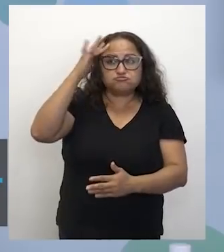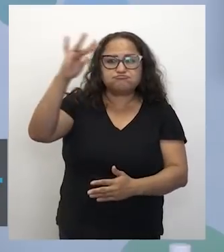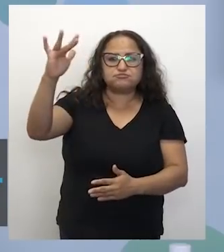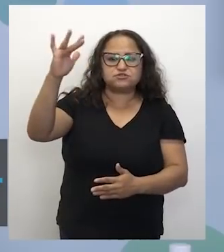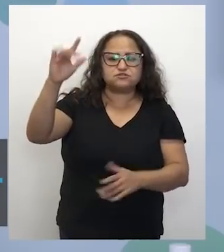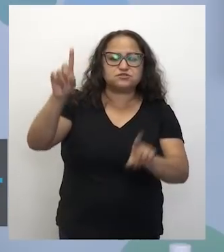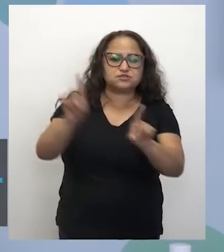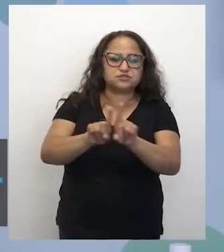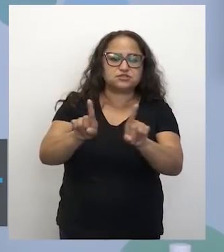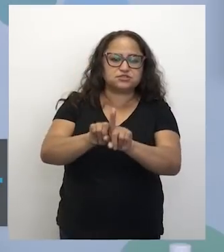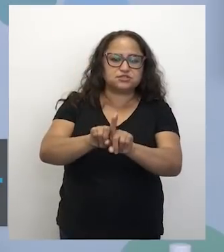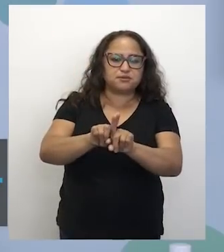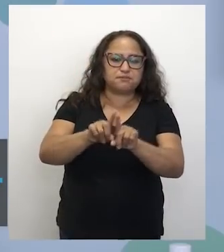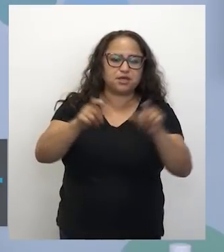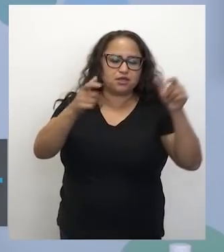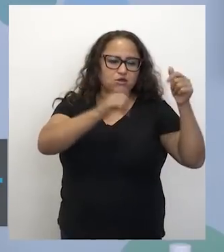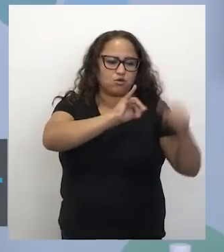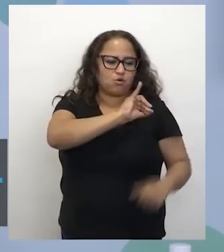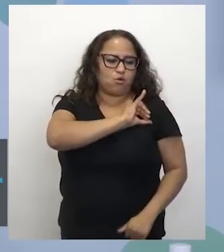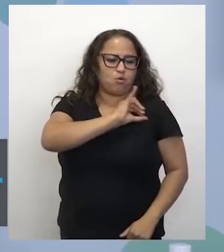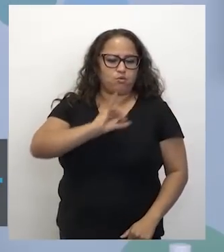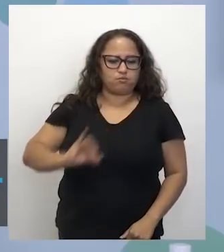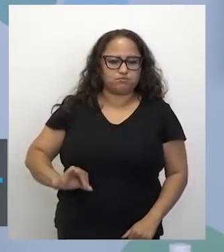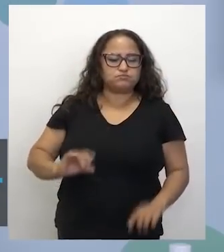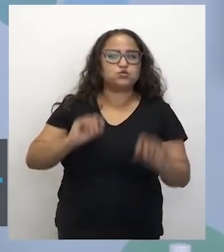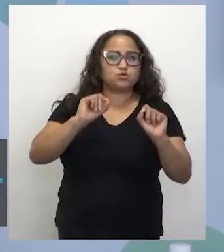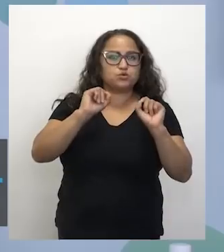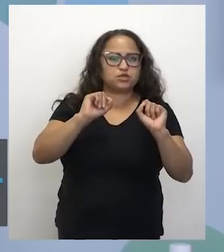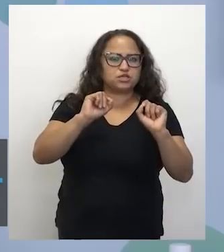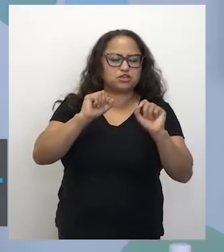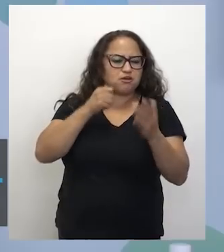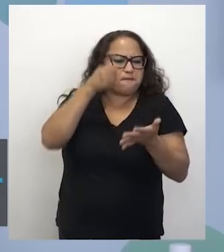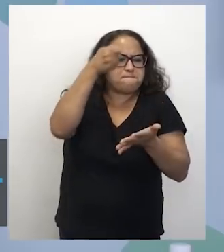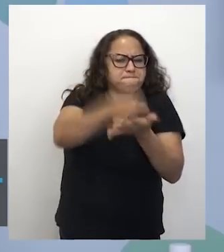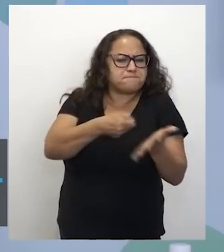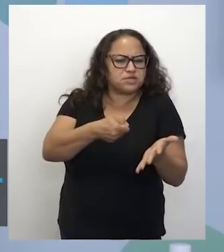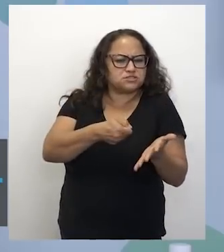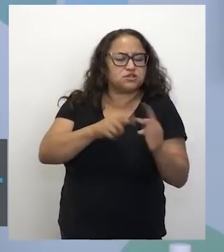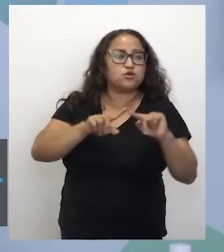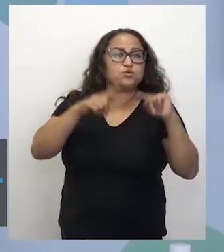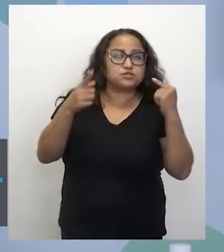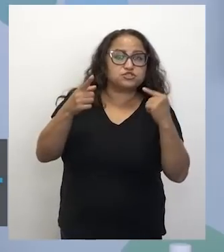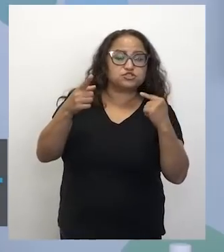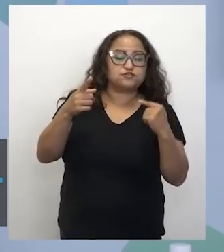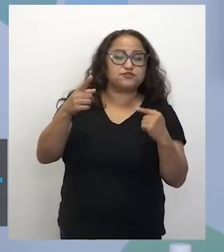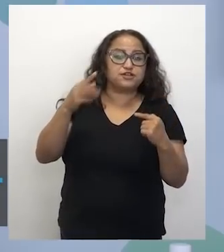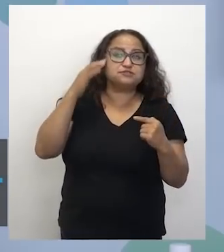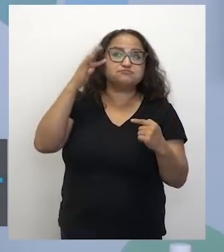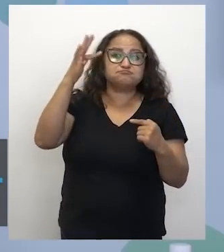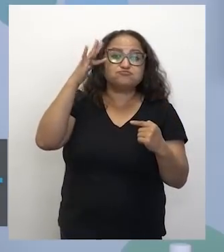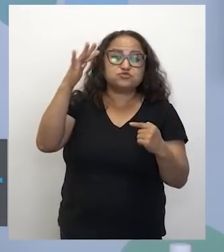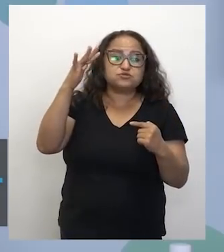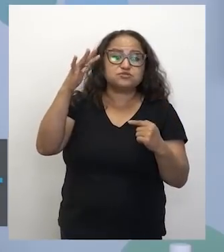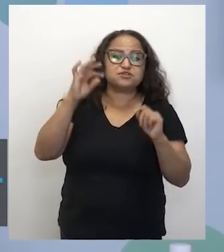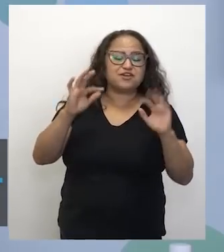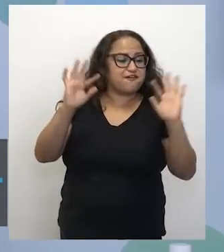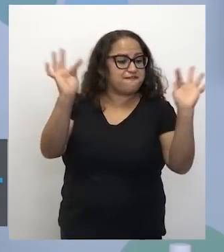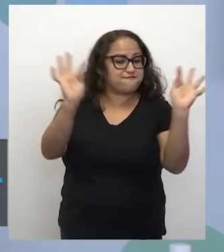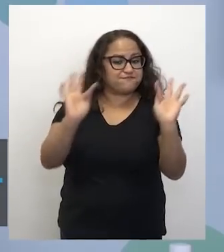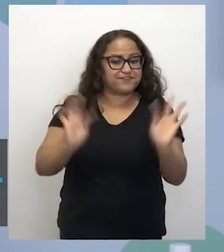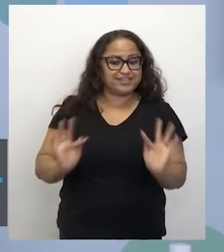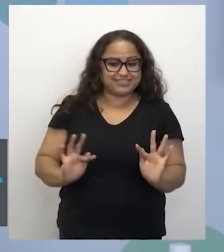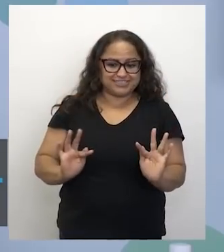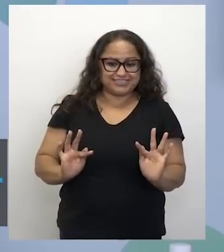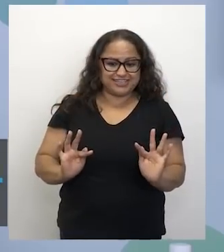sobre o imperativo categórico, né? Mas quando a gente fala na ética aristotélica, tem a ver com a questão da felicidade,